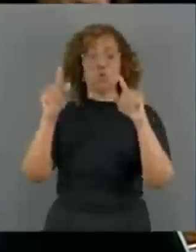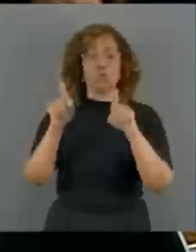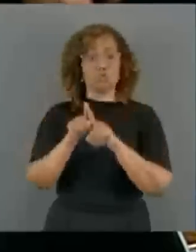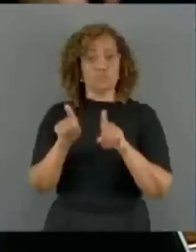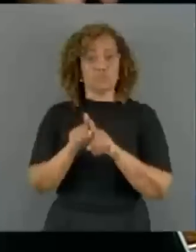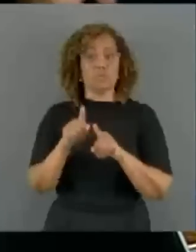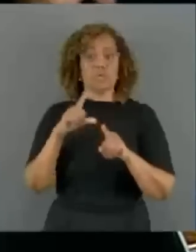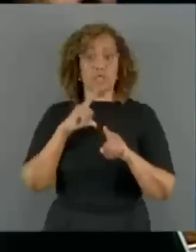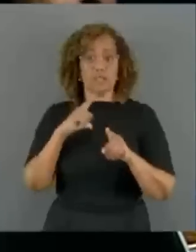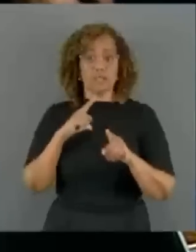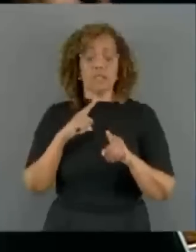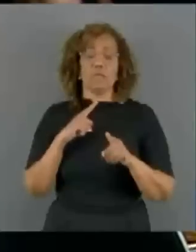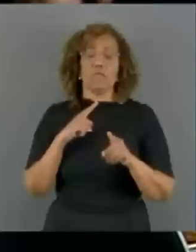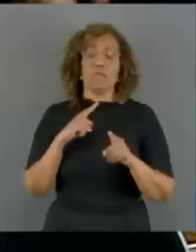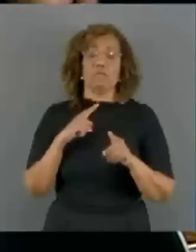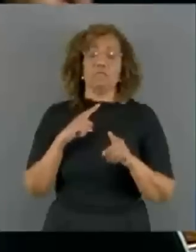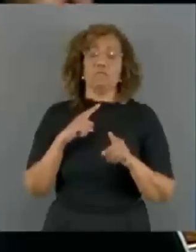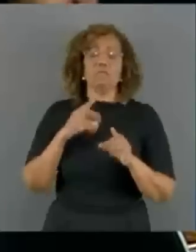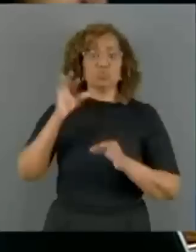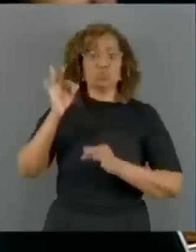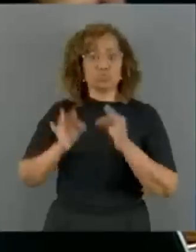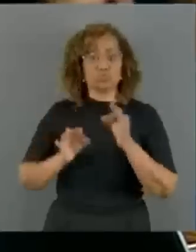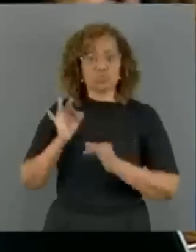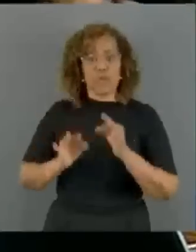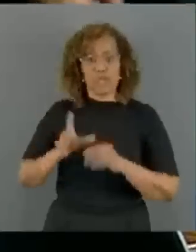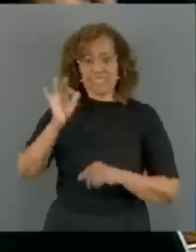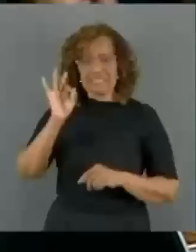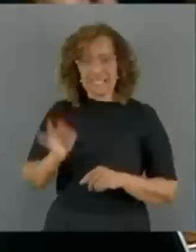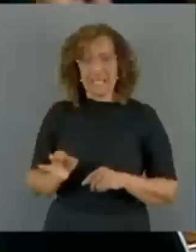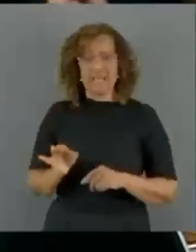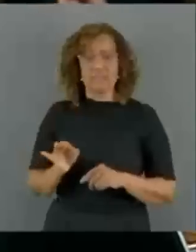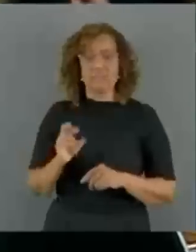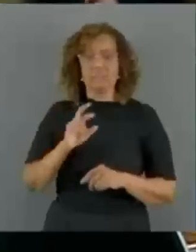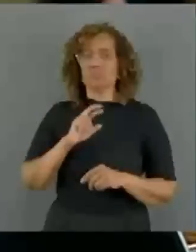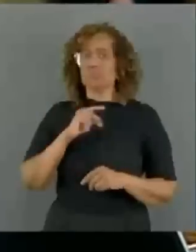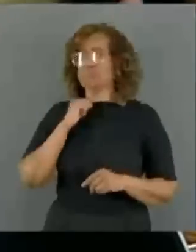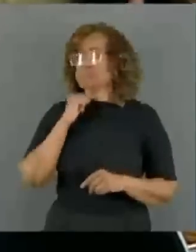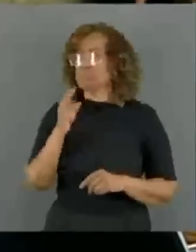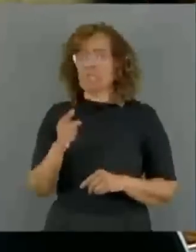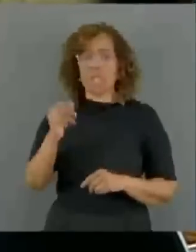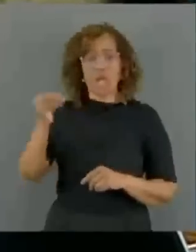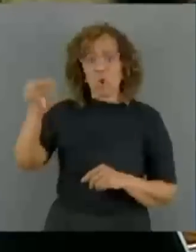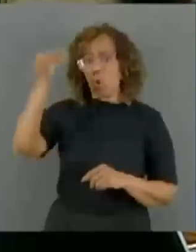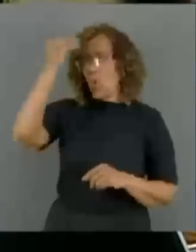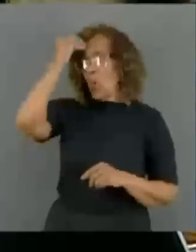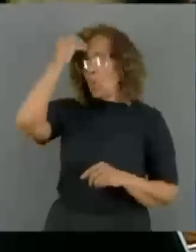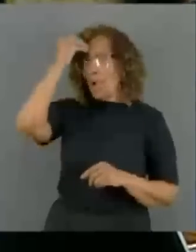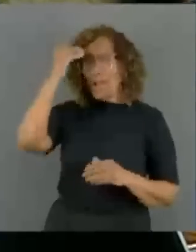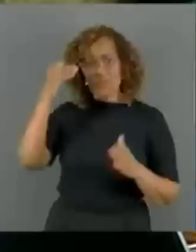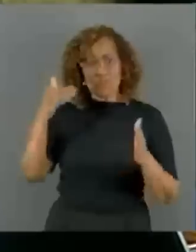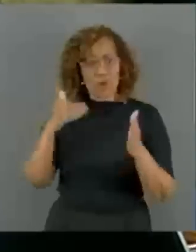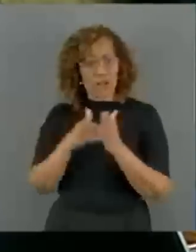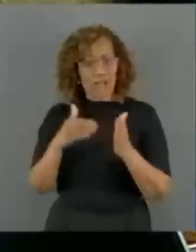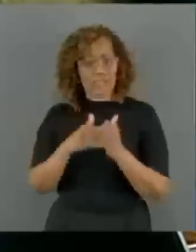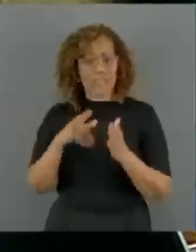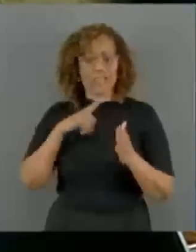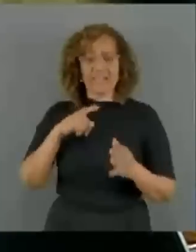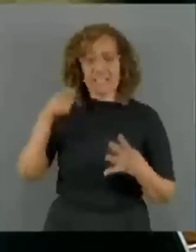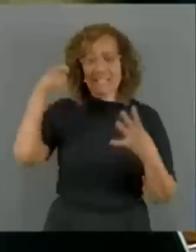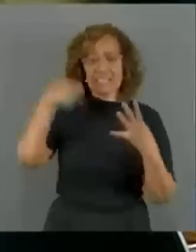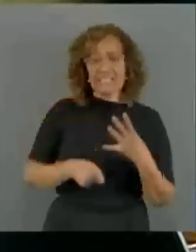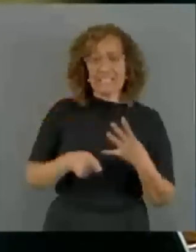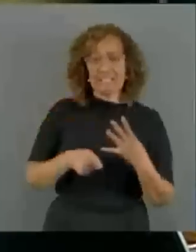em julgado. A premissa é clara. Ninguém será considerado culpado até o trânsito em julgado da sentença penal